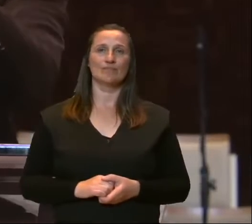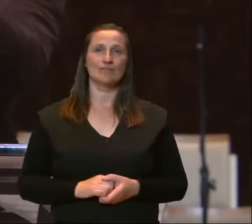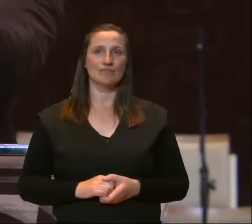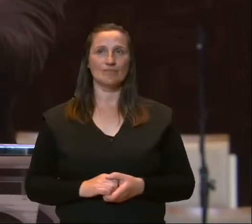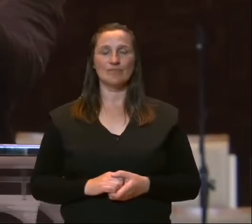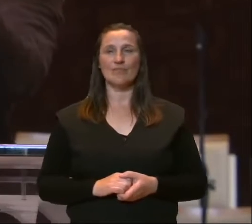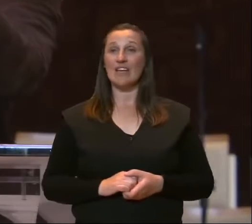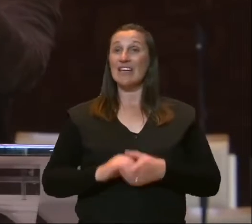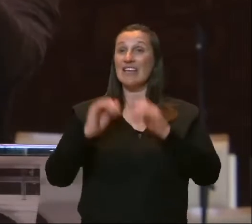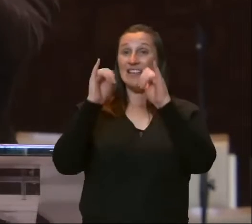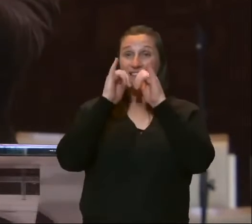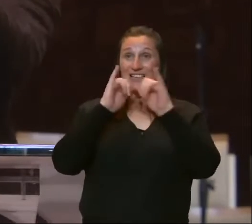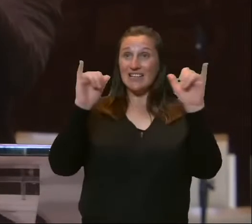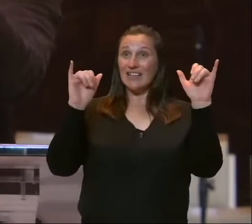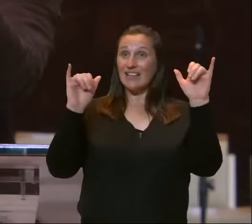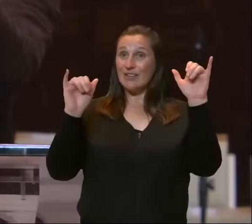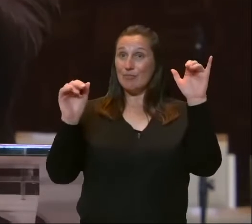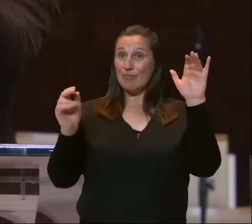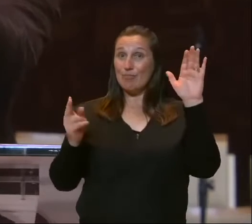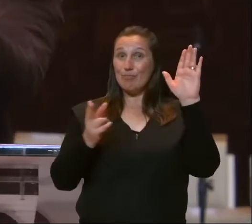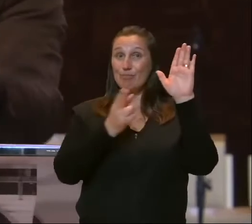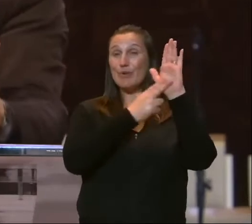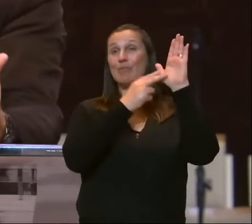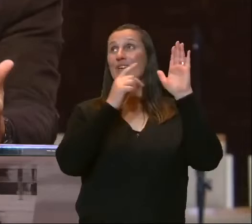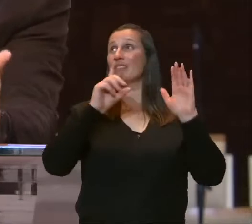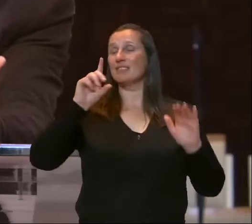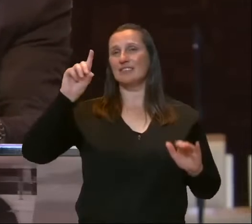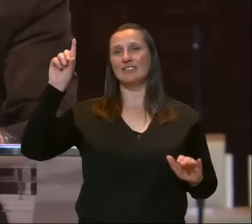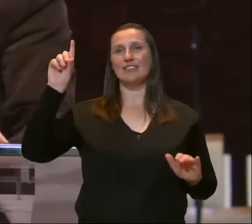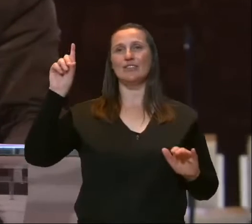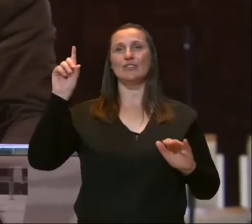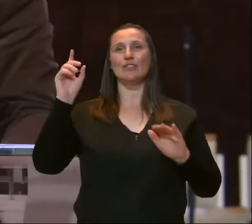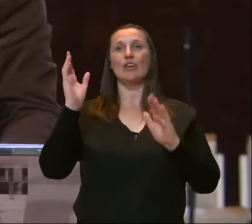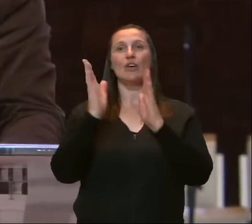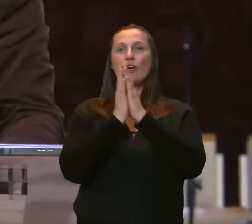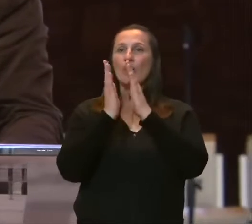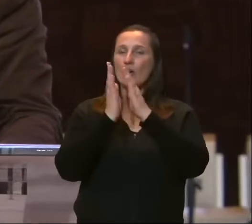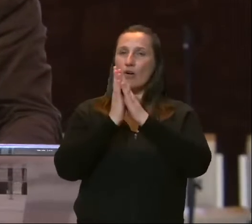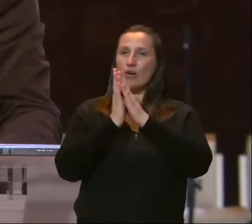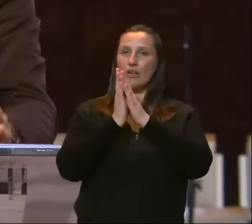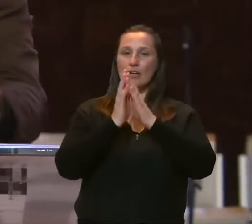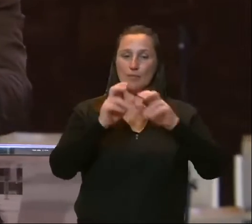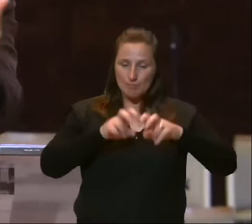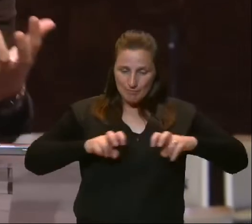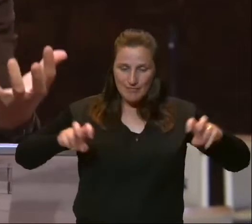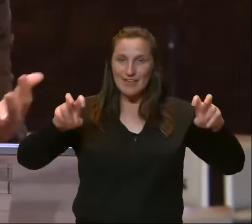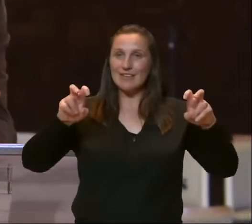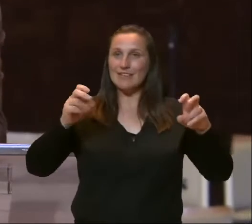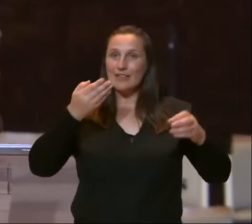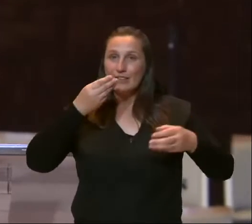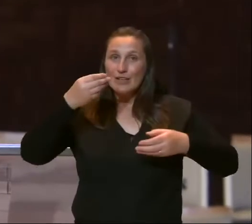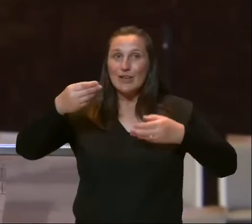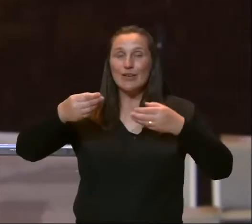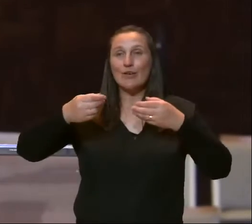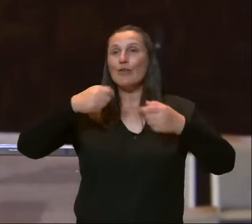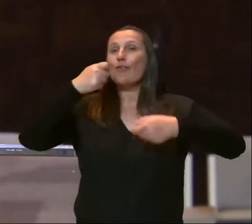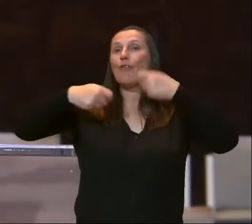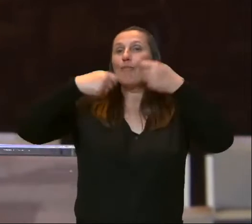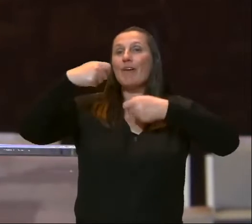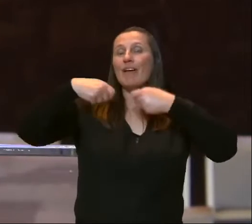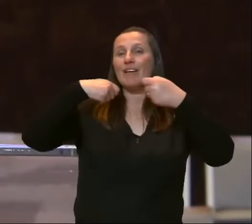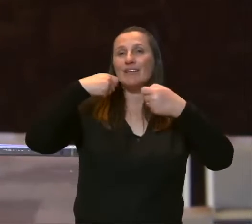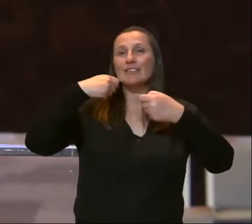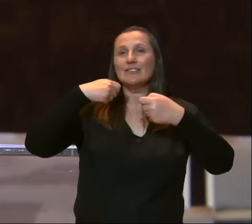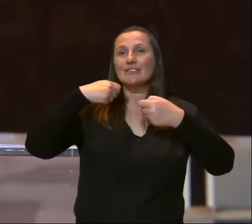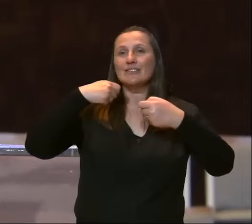Declare as promessas de Deus quando ora com os seus filhos na mesa. Às vezes a gente está vivendo uma crise financeira e a gente